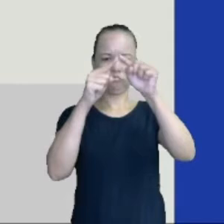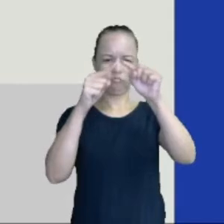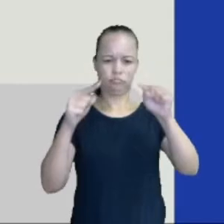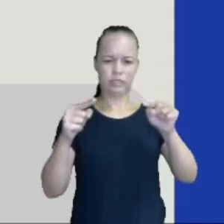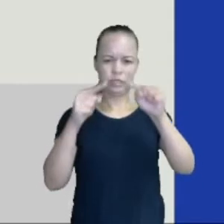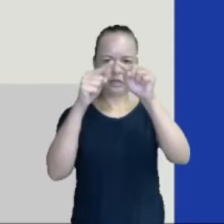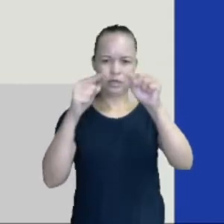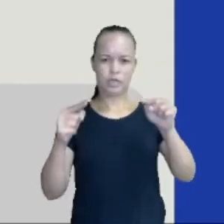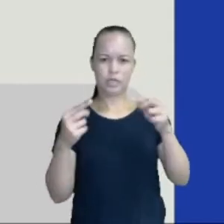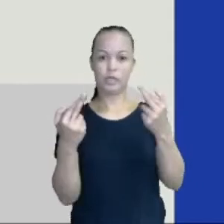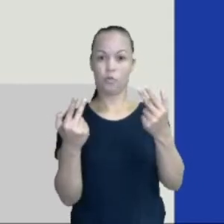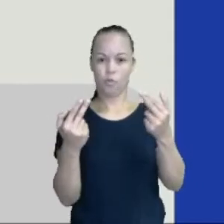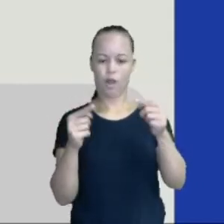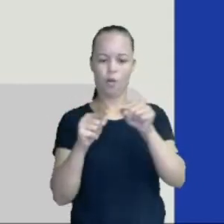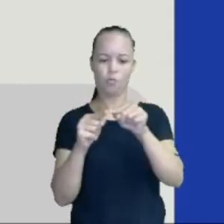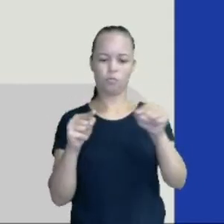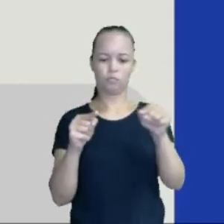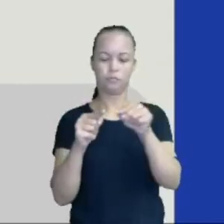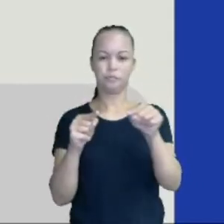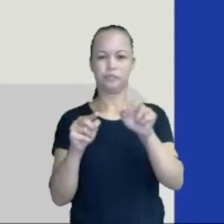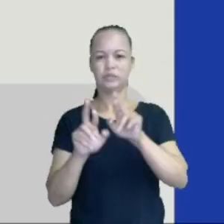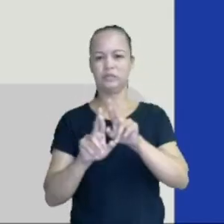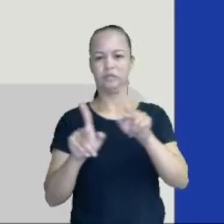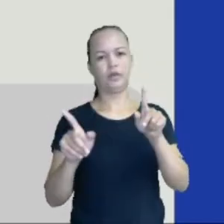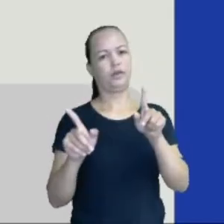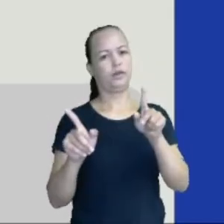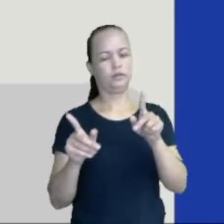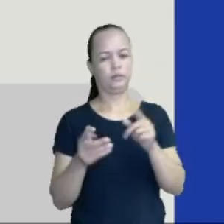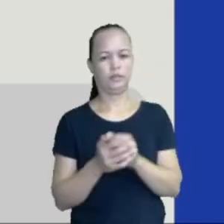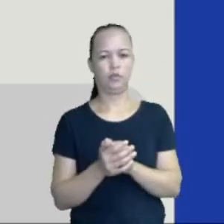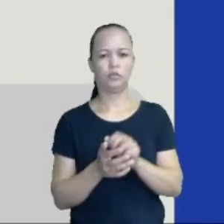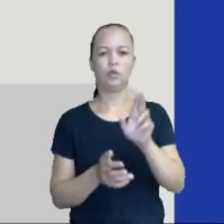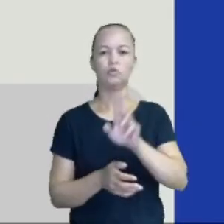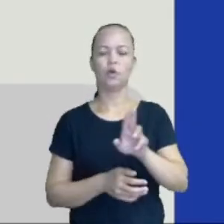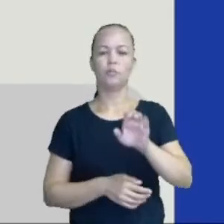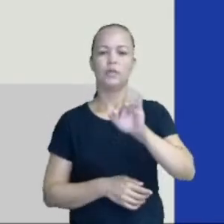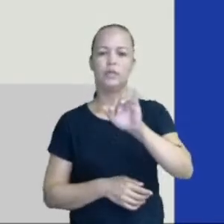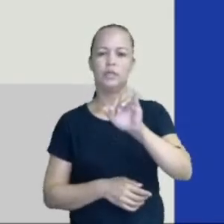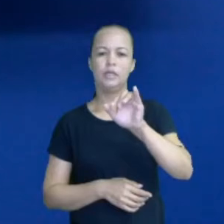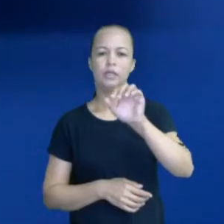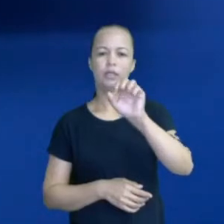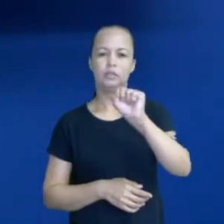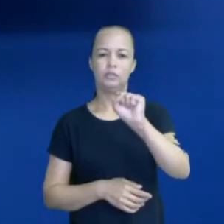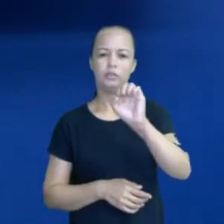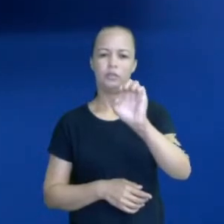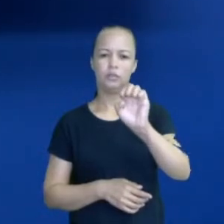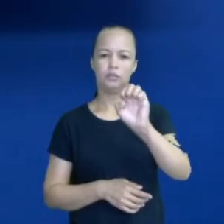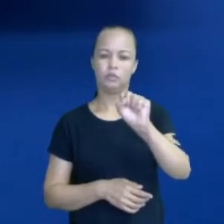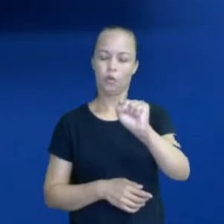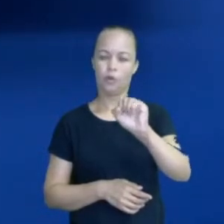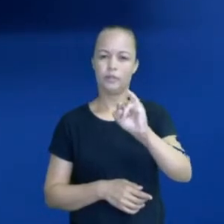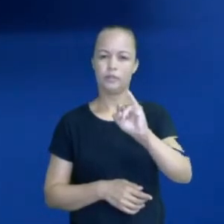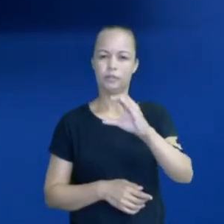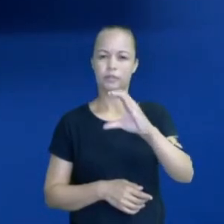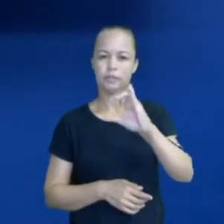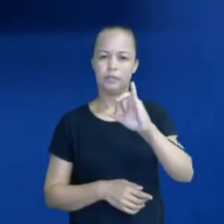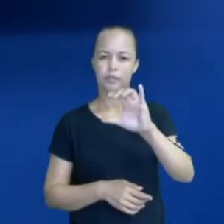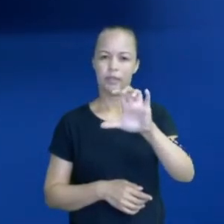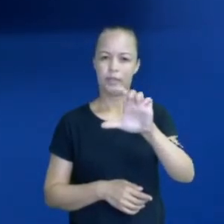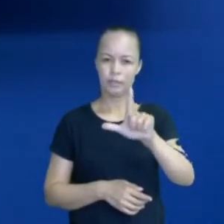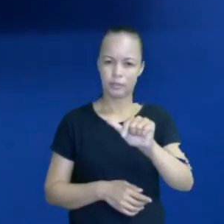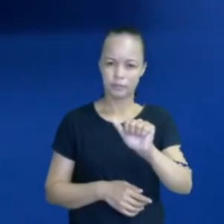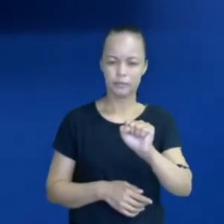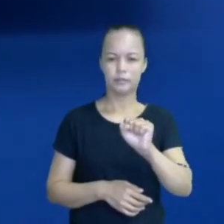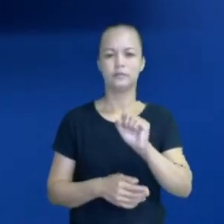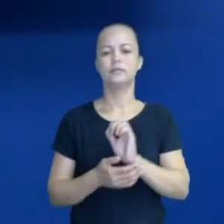2 lados iguais eu vou chamar de isósceles. É o nome mais complicadinho de se dizer, mas como